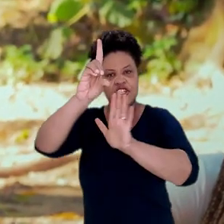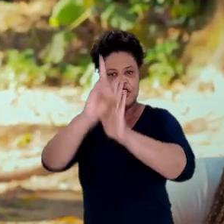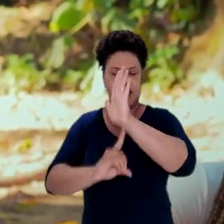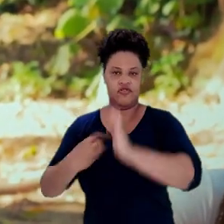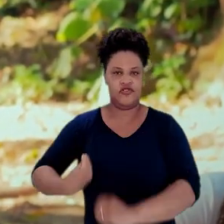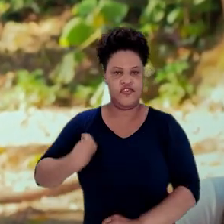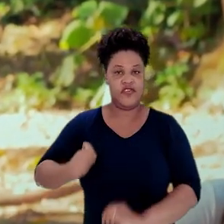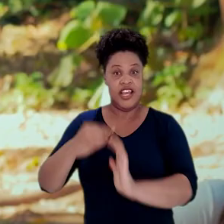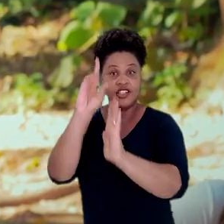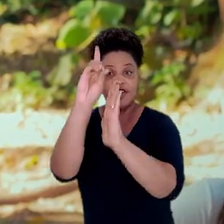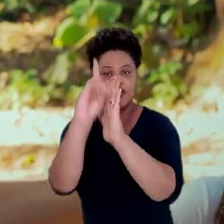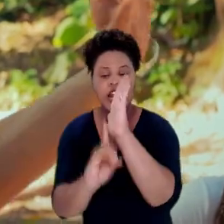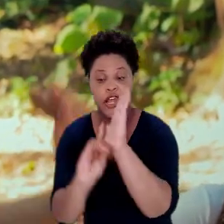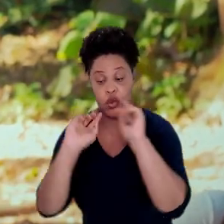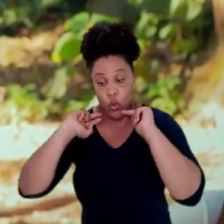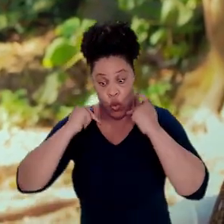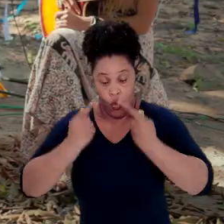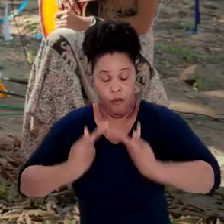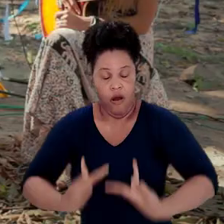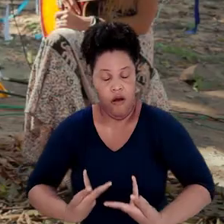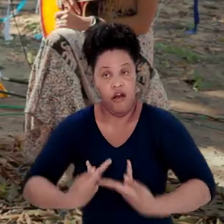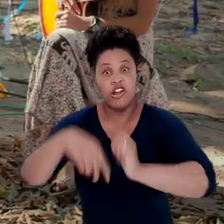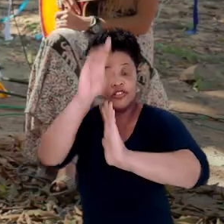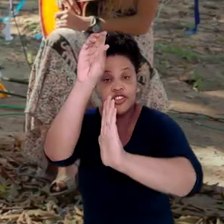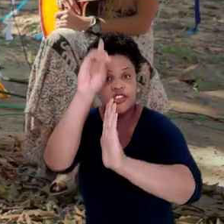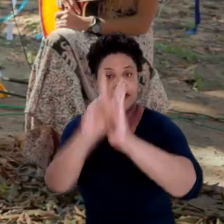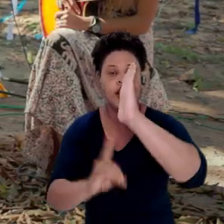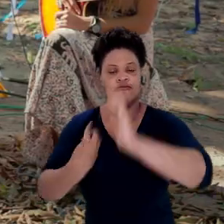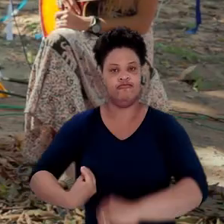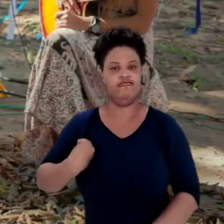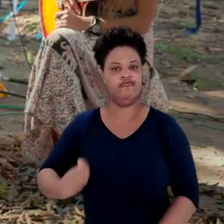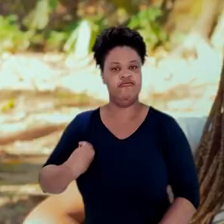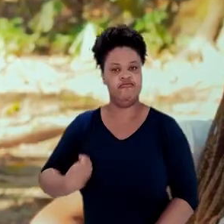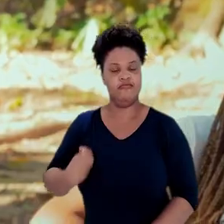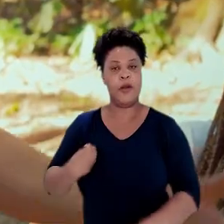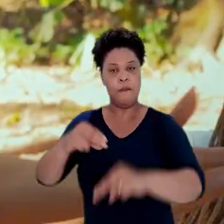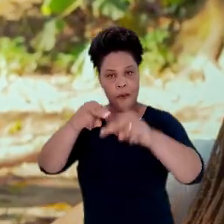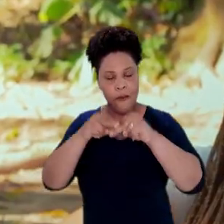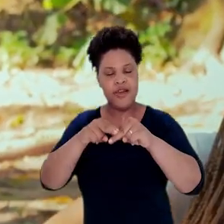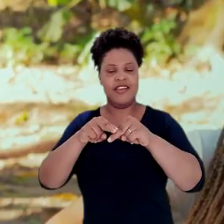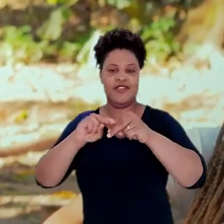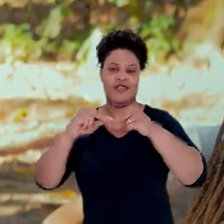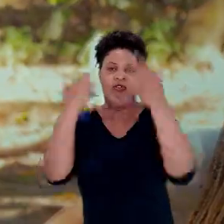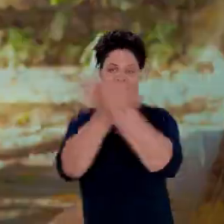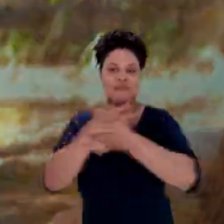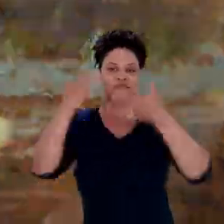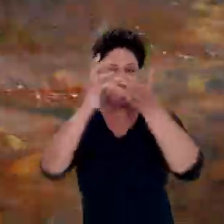viver, pelo direito à humanidade, pelo direito de existir. E essa canção, ela traz